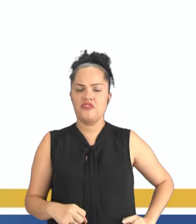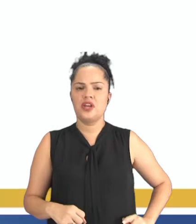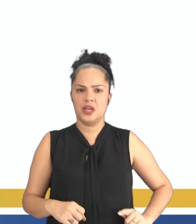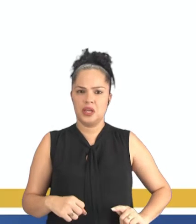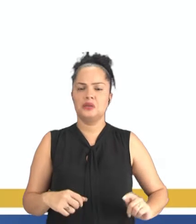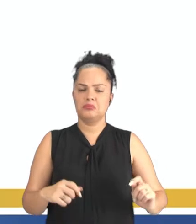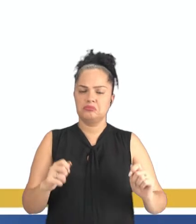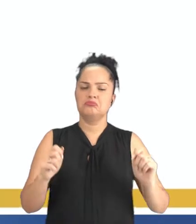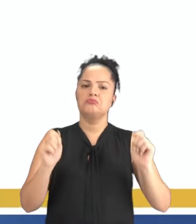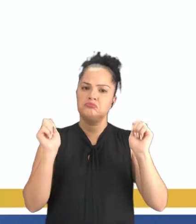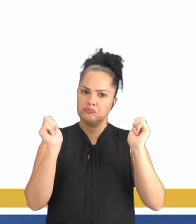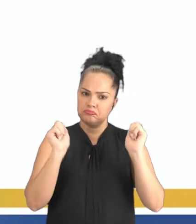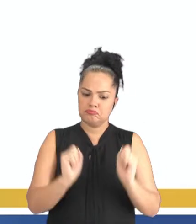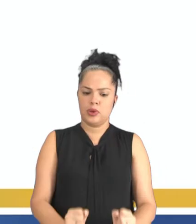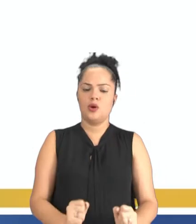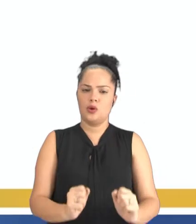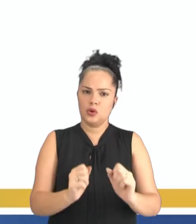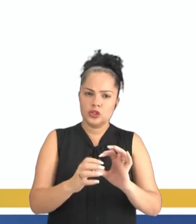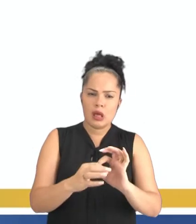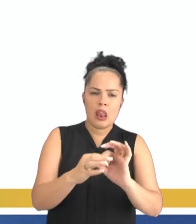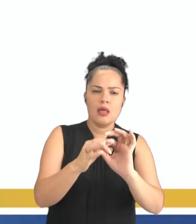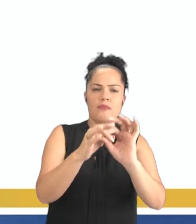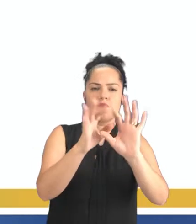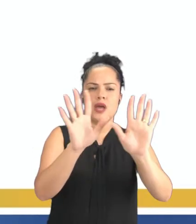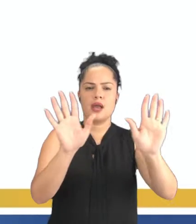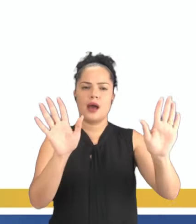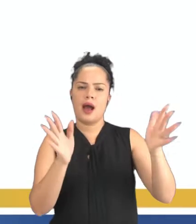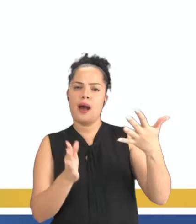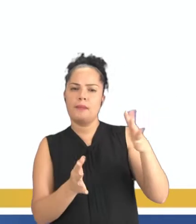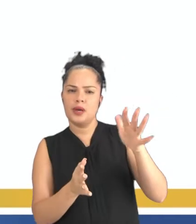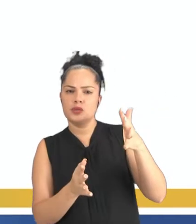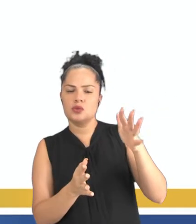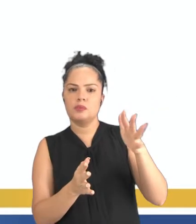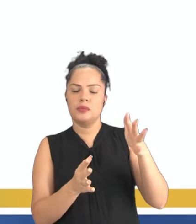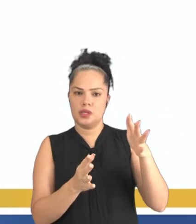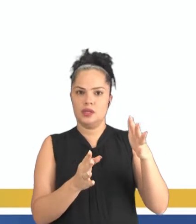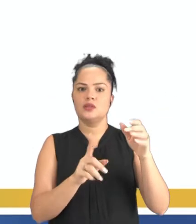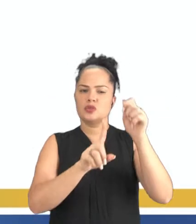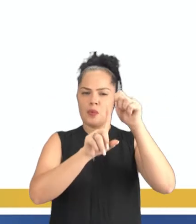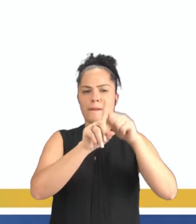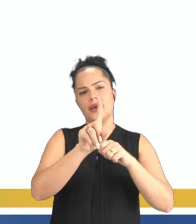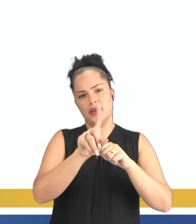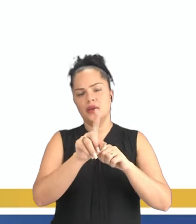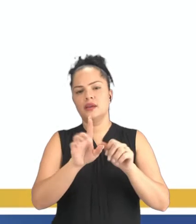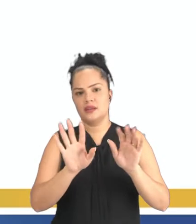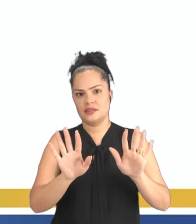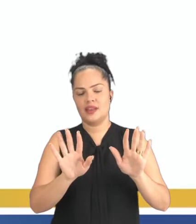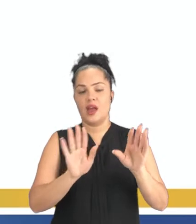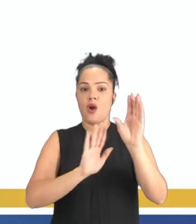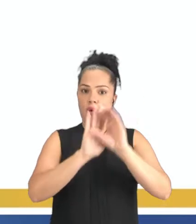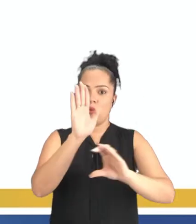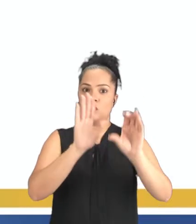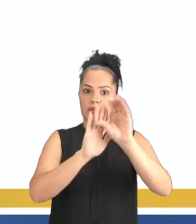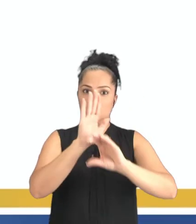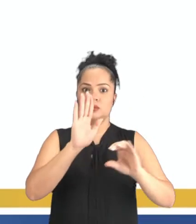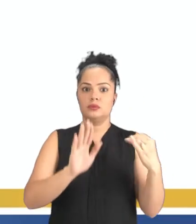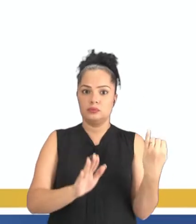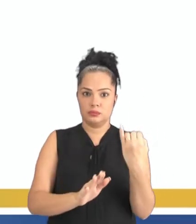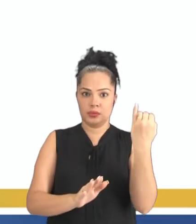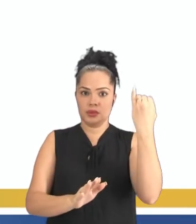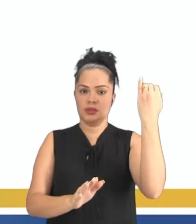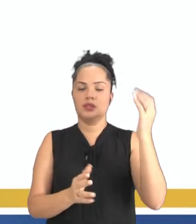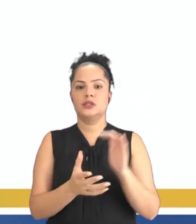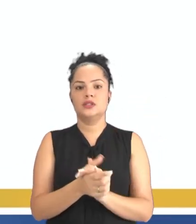de isolamento até esse determinado mês. Então percebeu aí como é que realmente é um conteúdo muito importante.